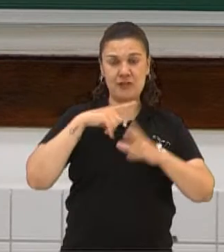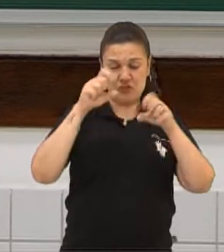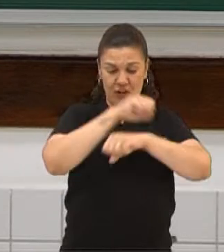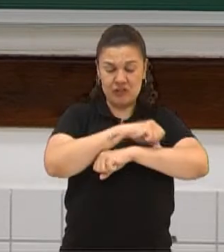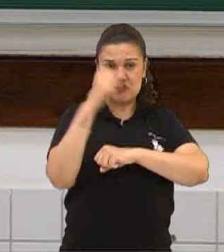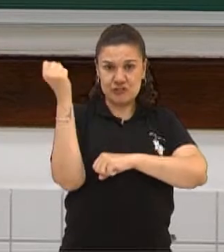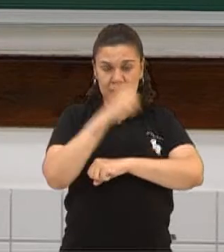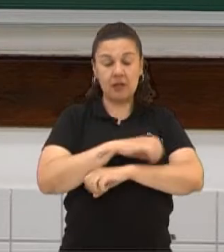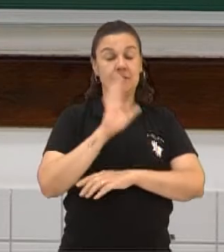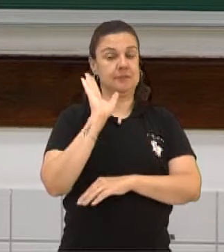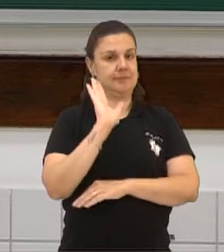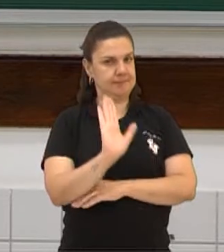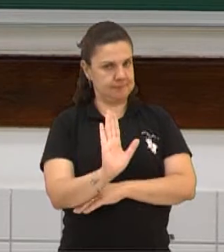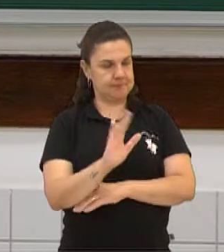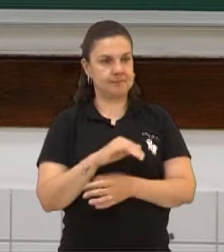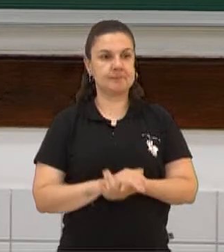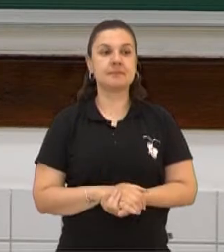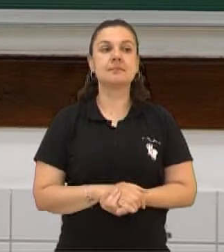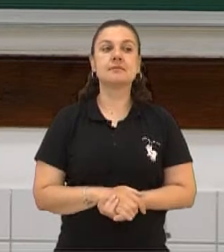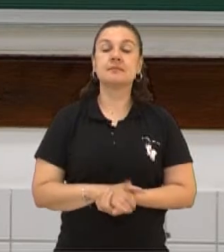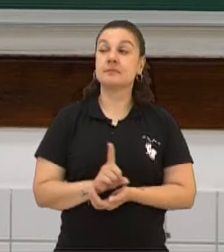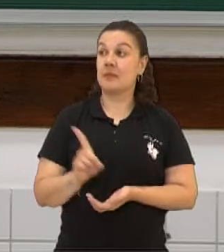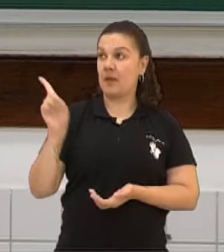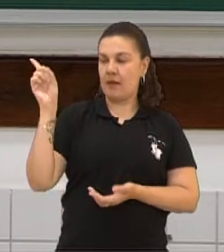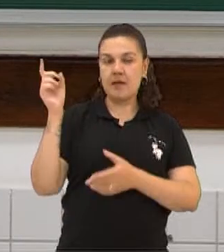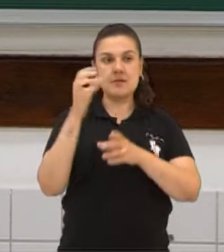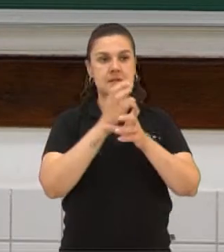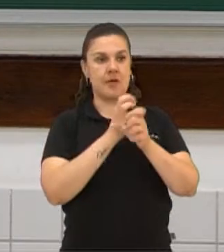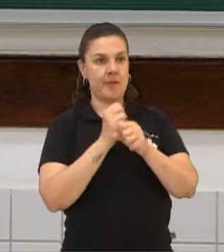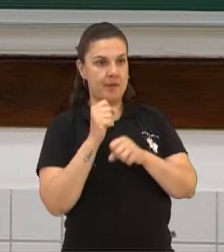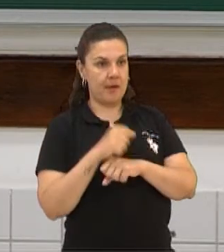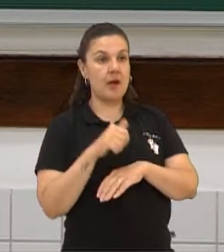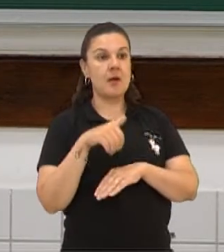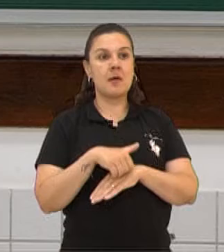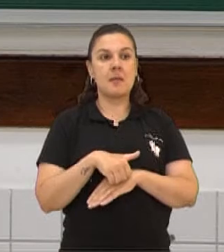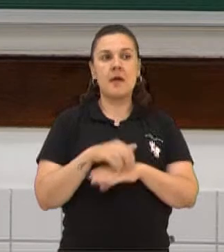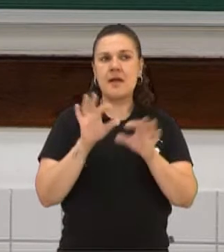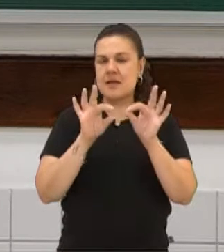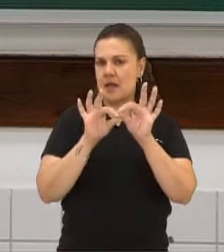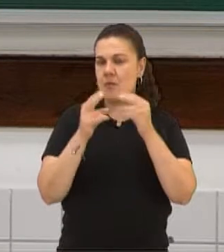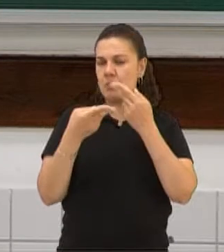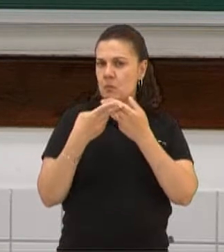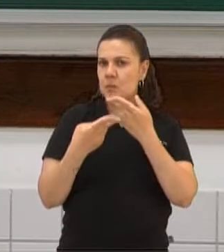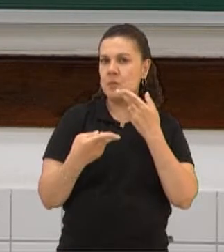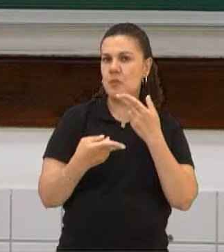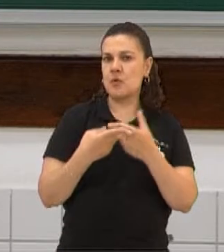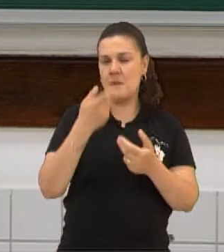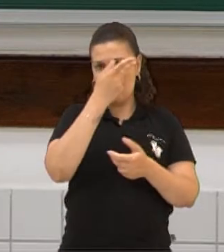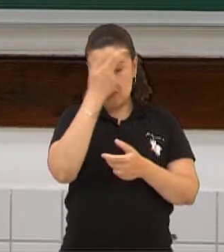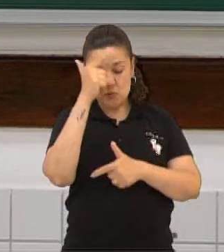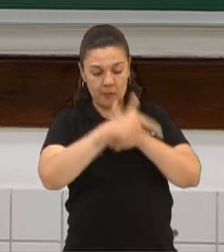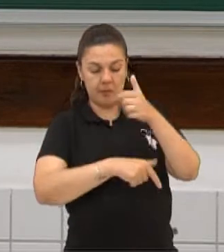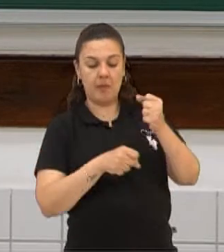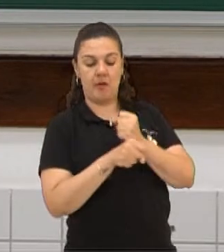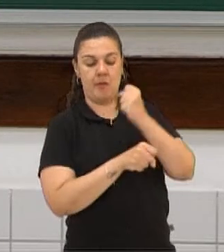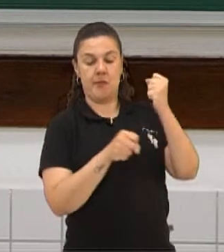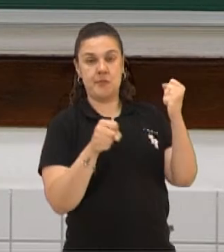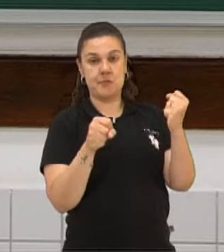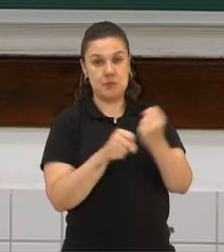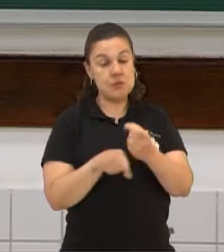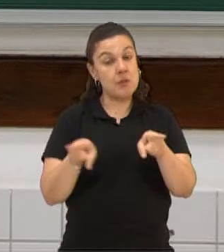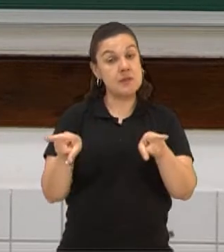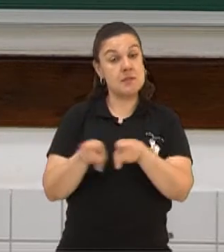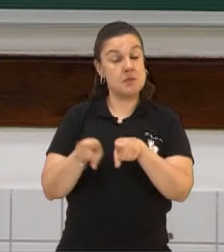fazer. Então, presta atenção, porque, gente, esse cálculo é um cálculo muito, muito utilizado pelos pedreiros, na parte